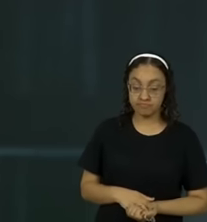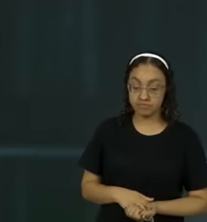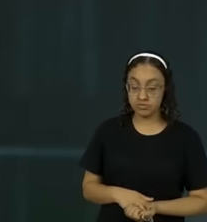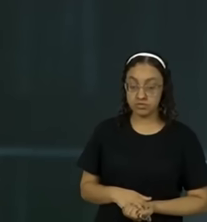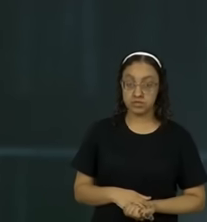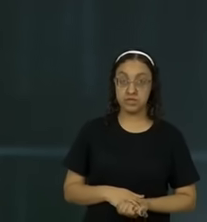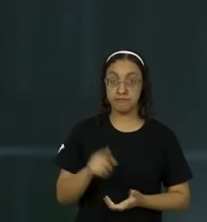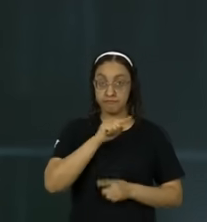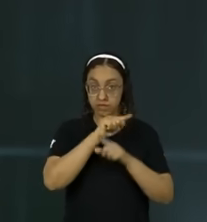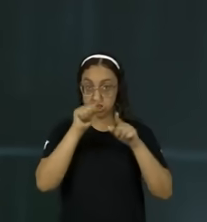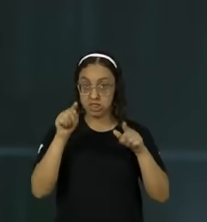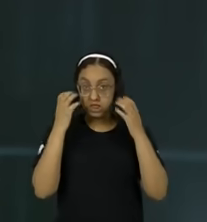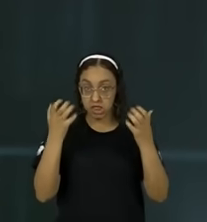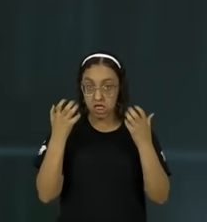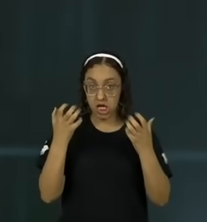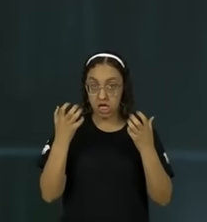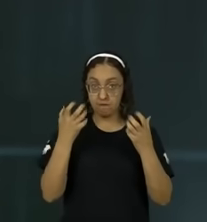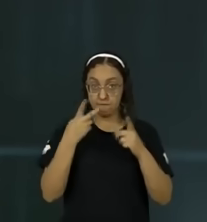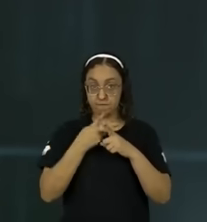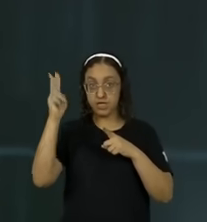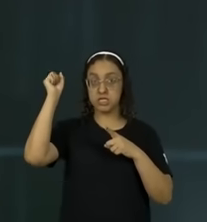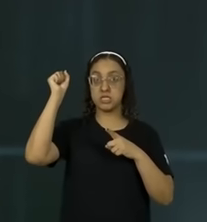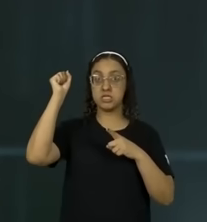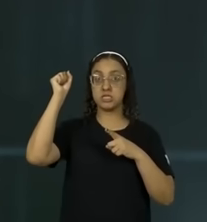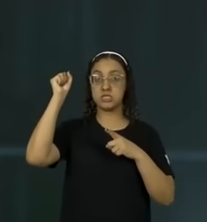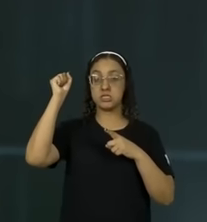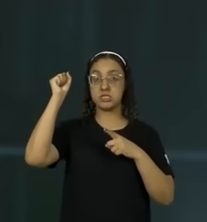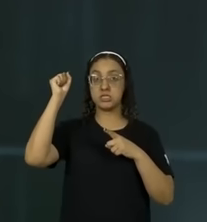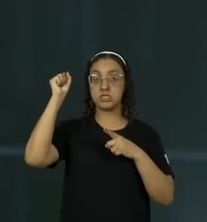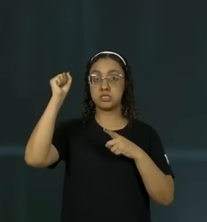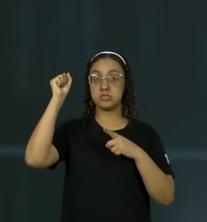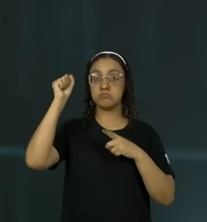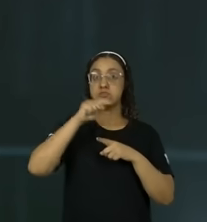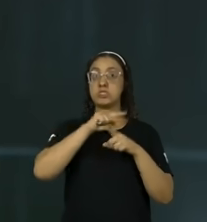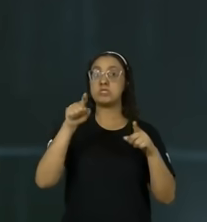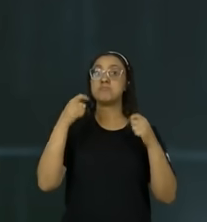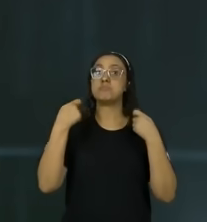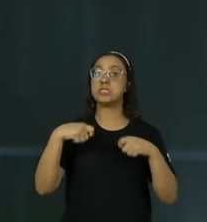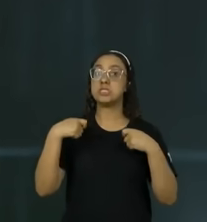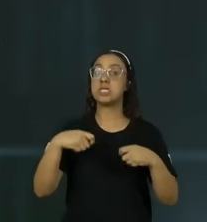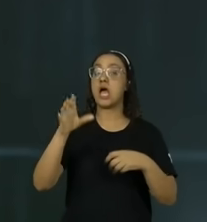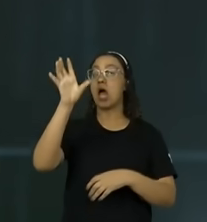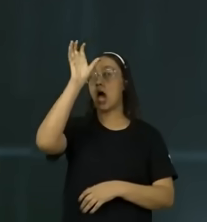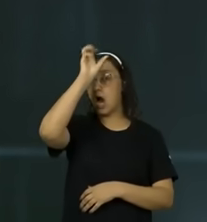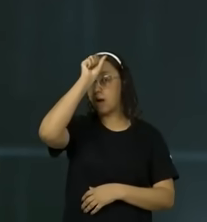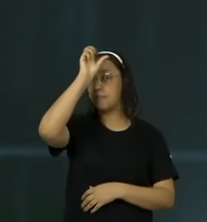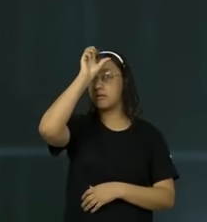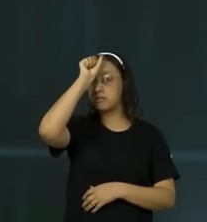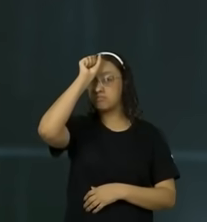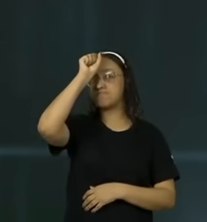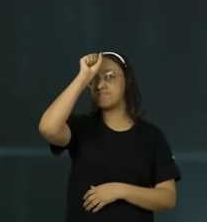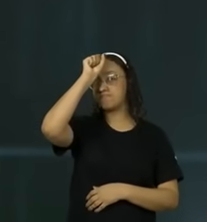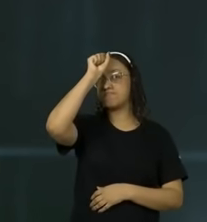Se você quer vencer, você precisa aprender a lidar com as injustiças. Se você quer ser uma pessoa usada